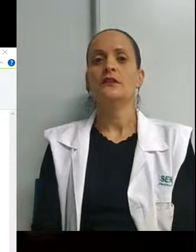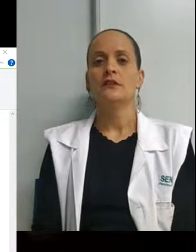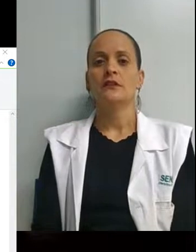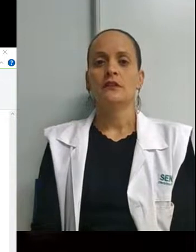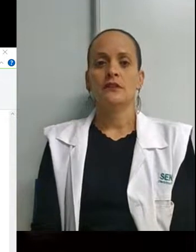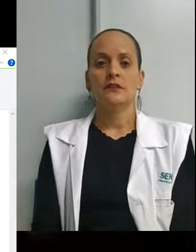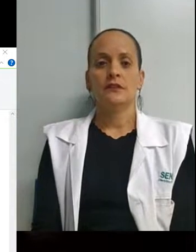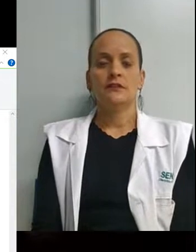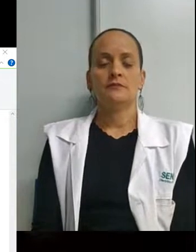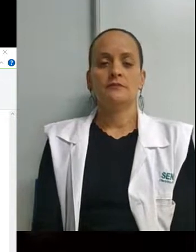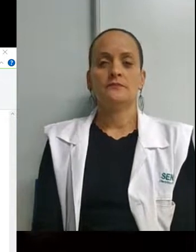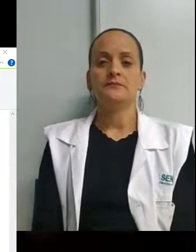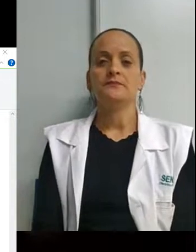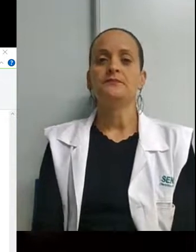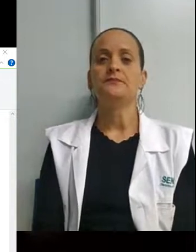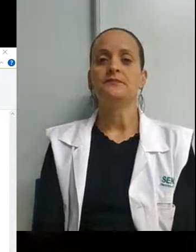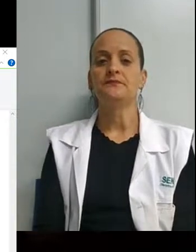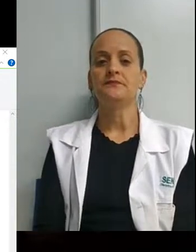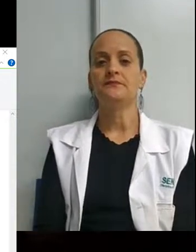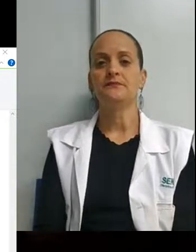48.400.